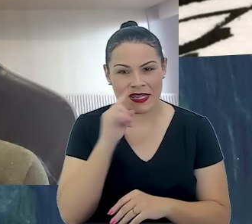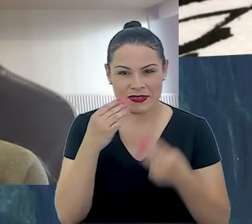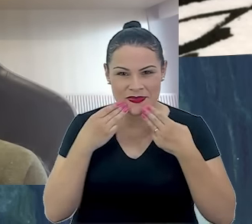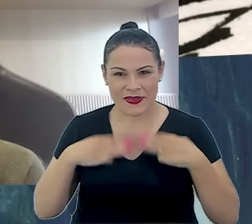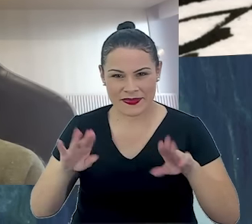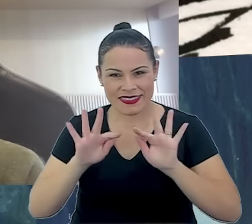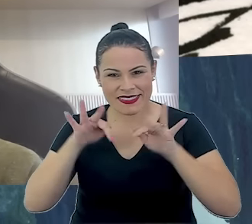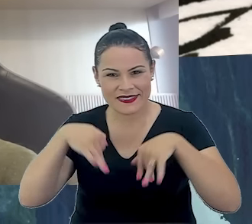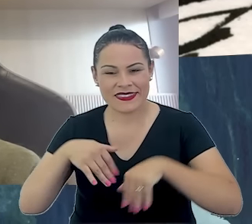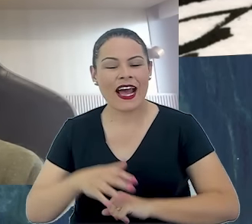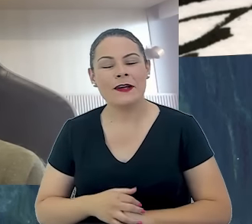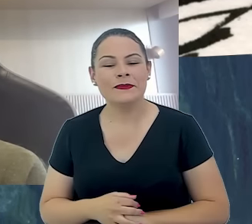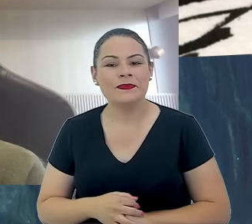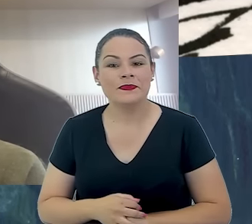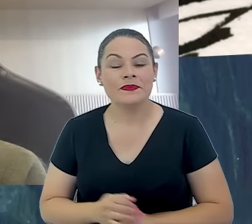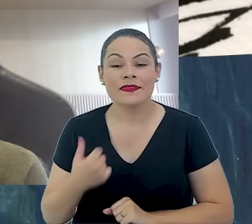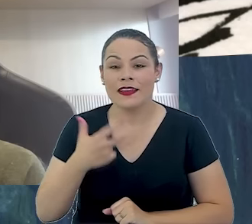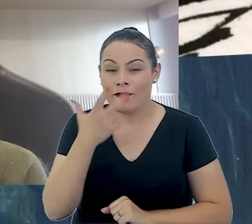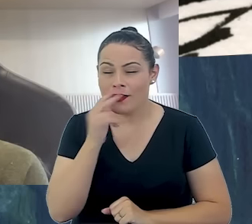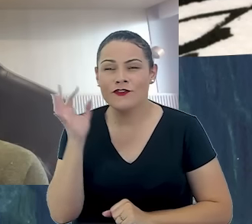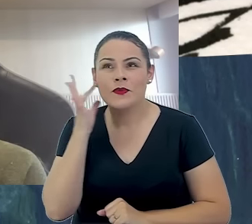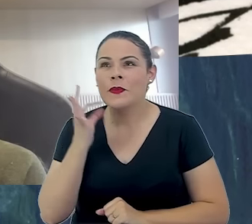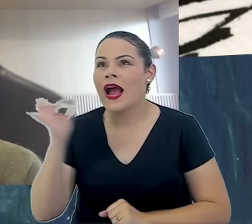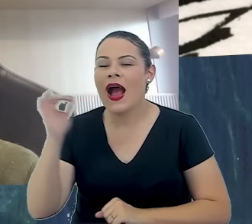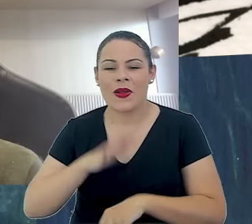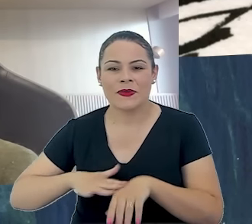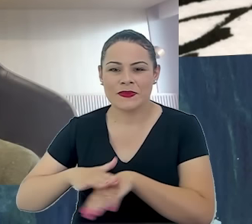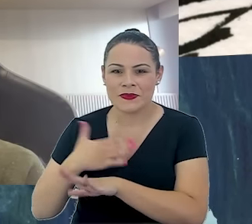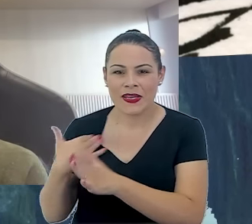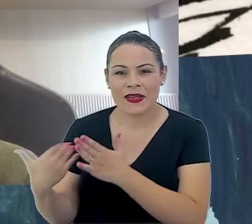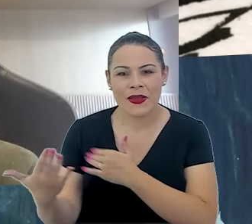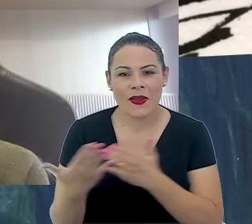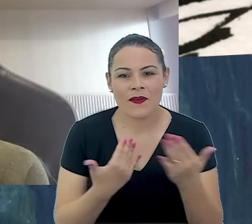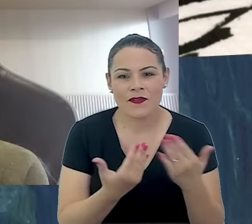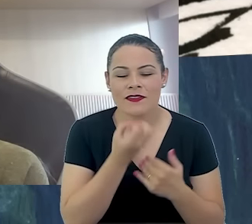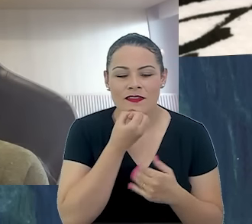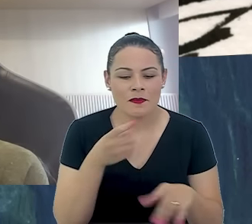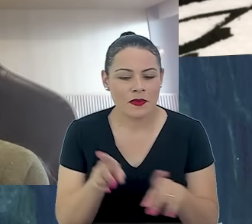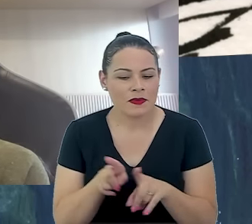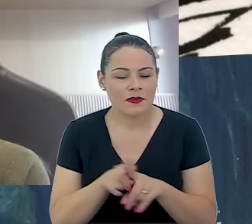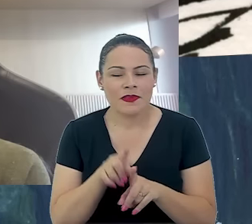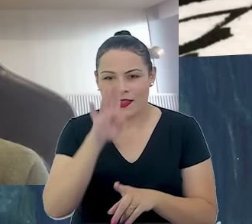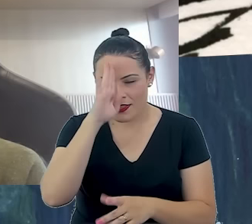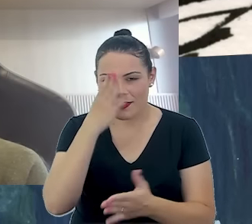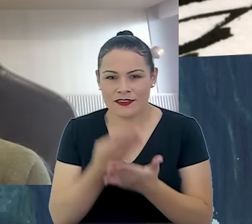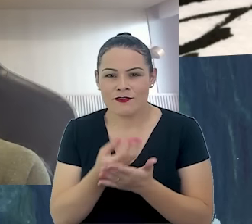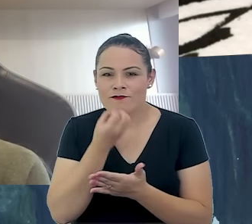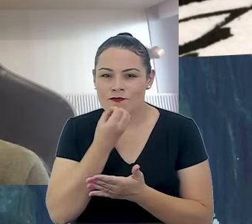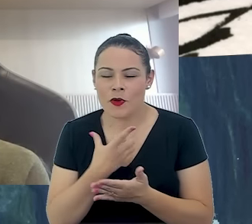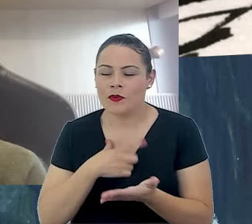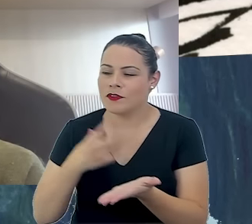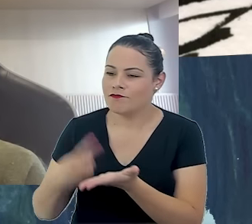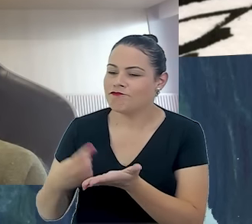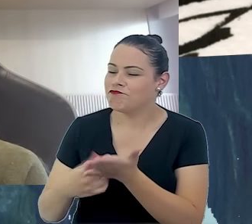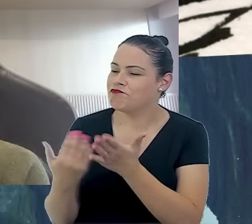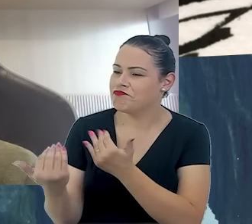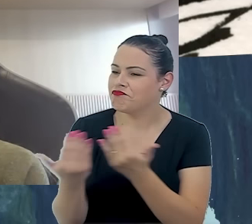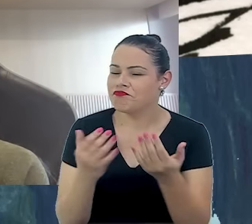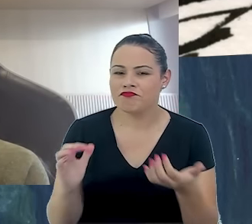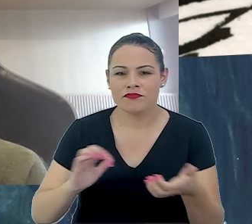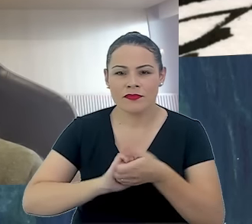considerações por favor acho que a gente é uma excelente conversa é é bom que eu acho que existe acordo entre tudo que nós